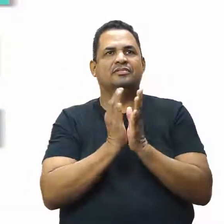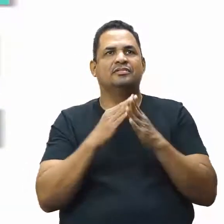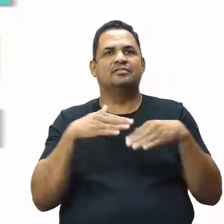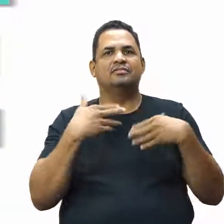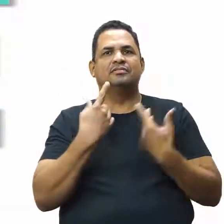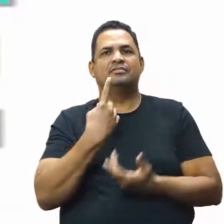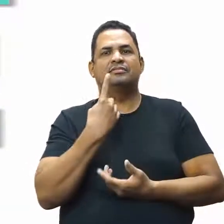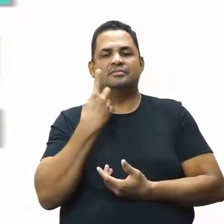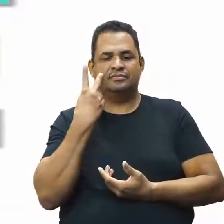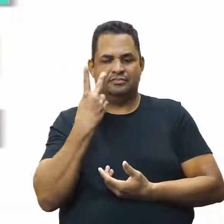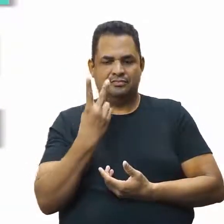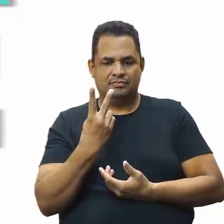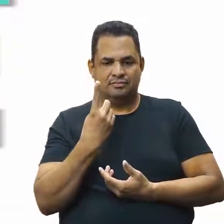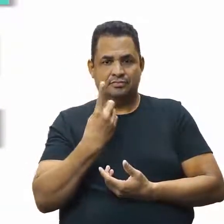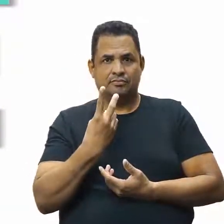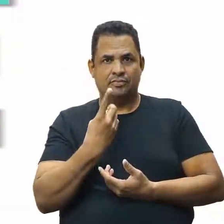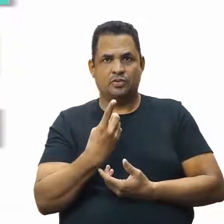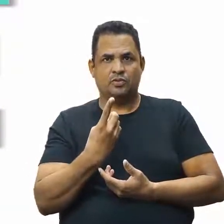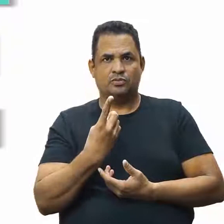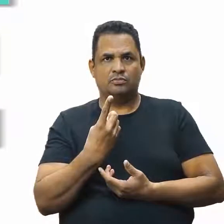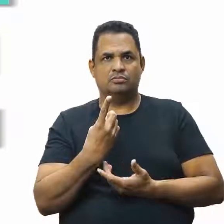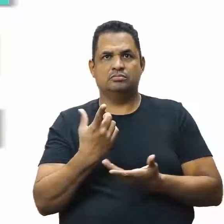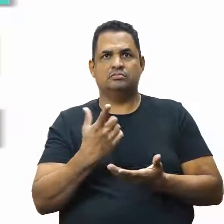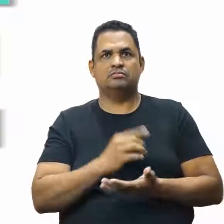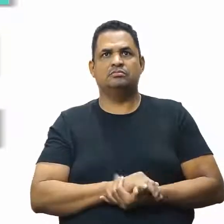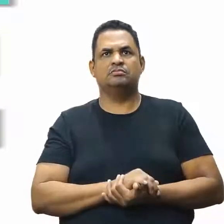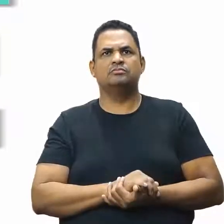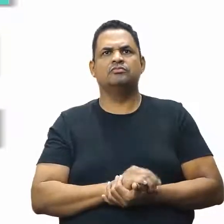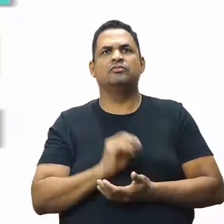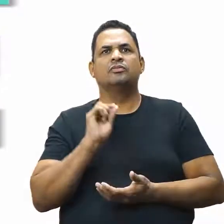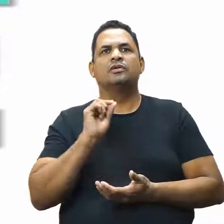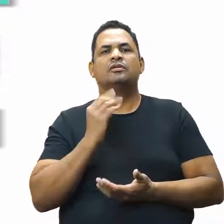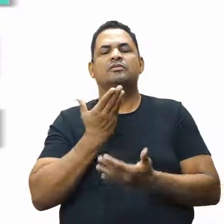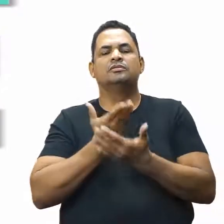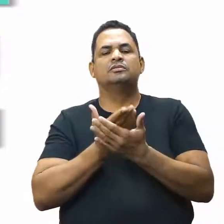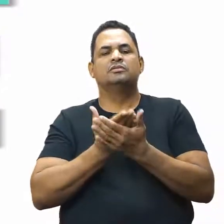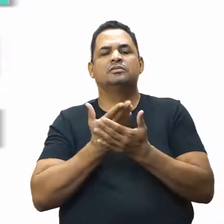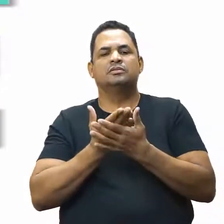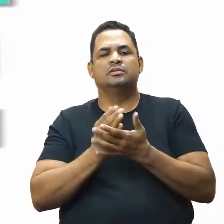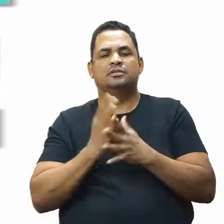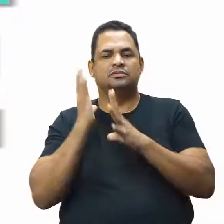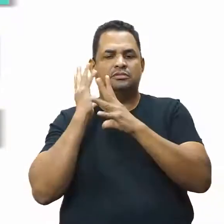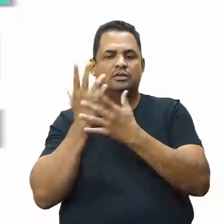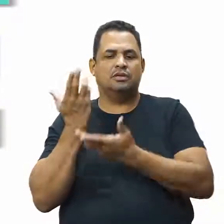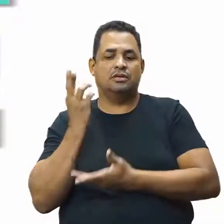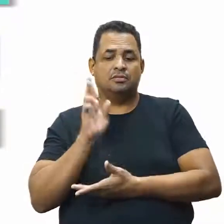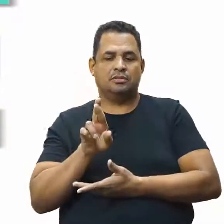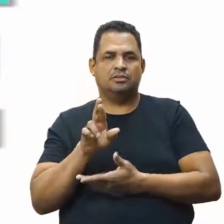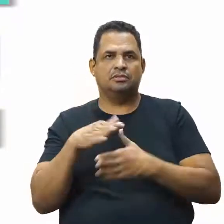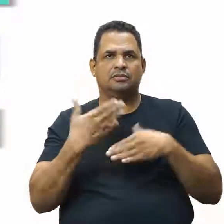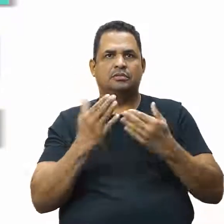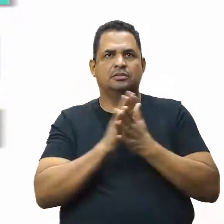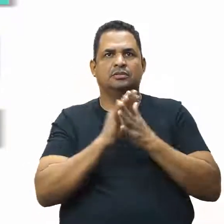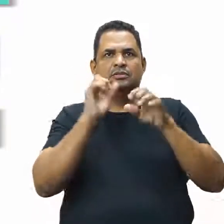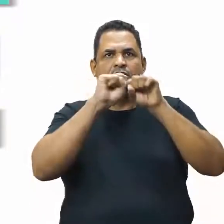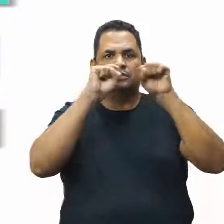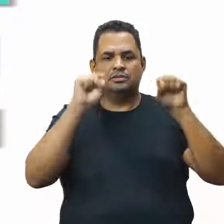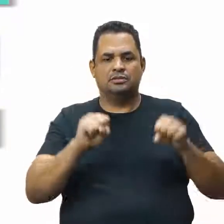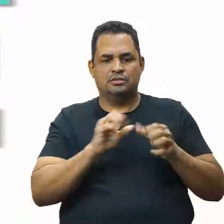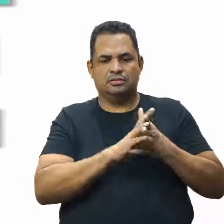professor? Unidade 1. Isso, e o que nós vamos ver nessa recuperação, professor?